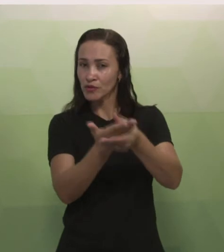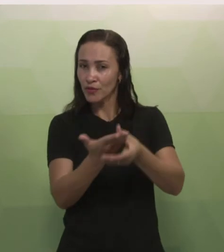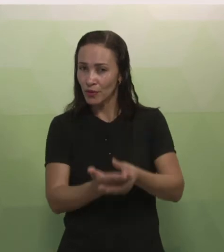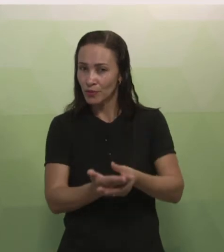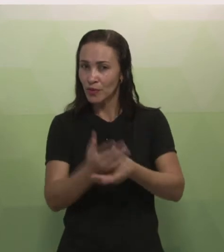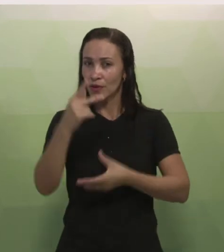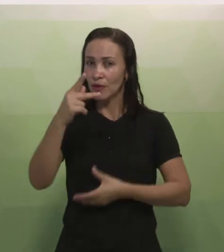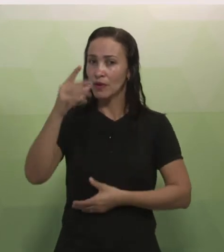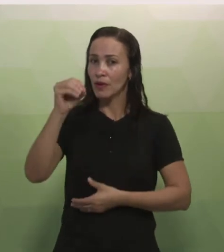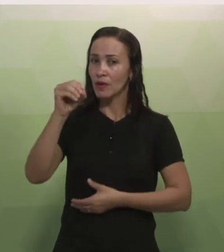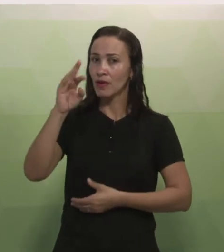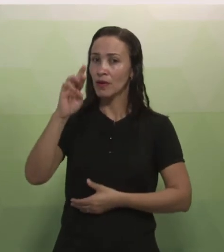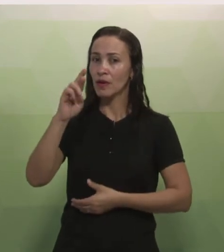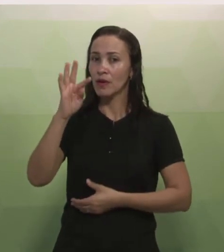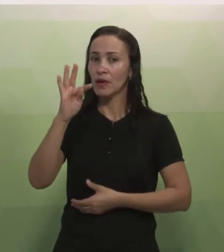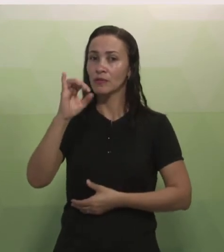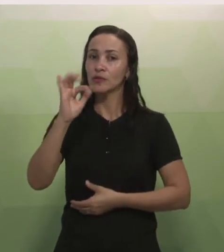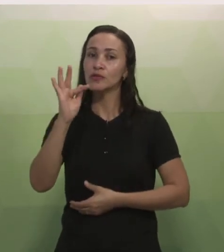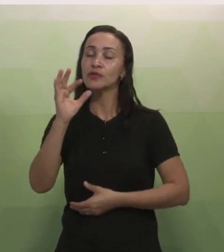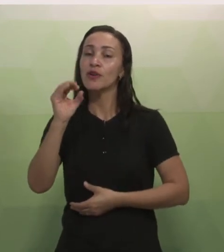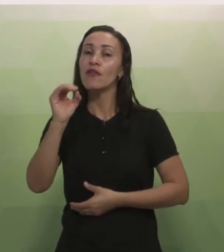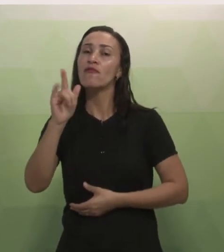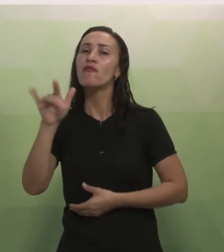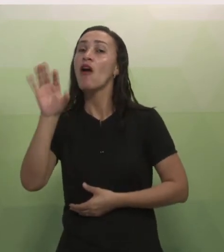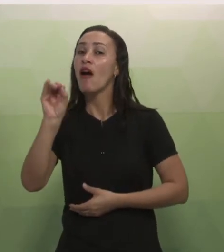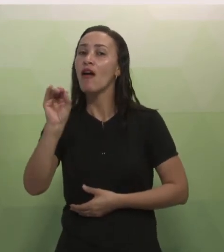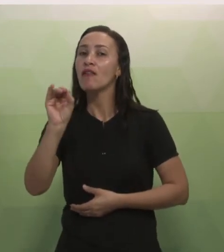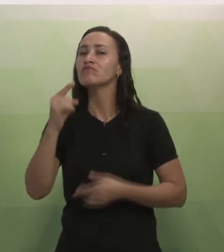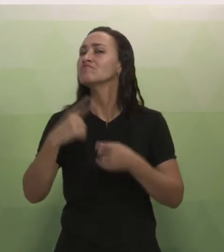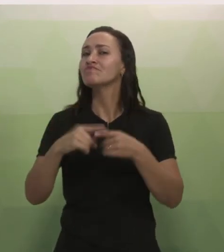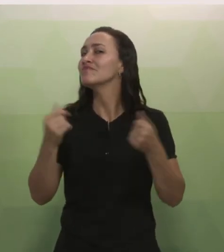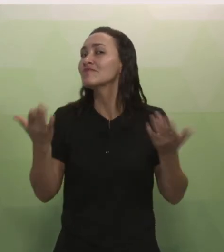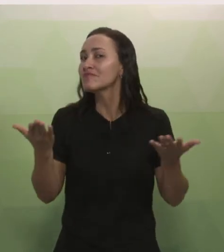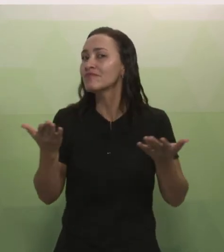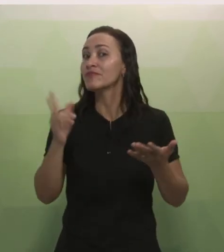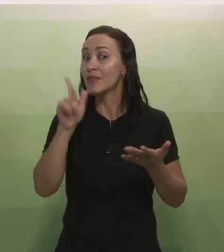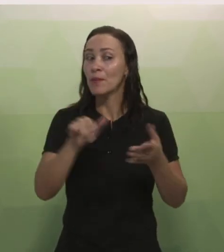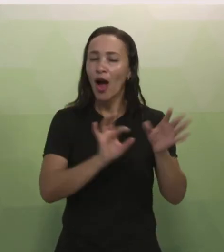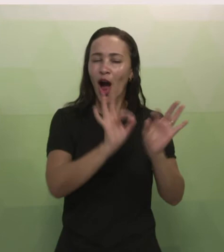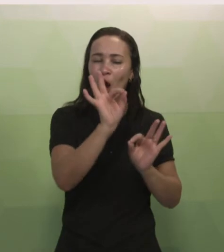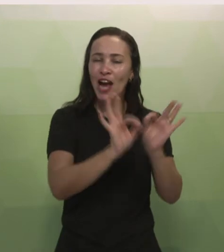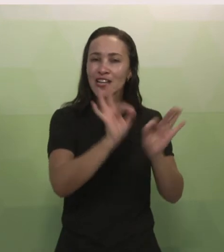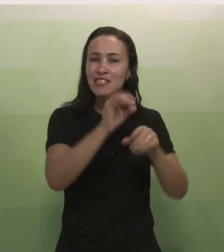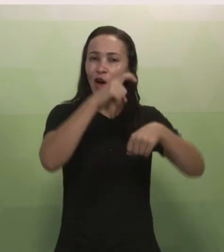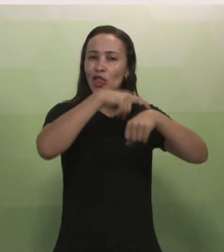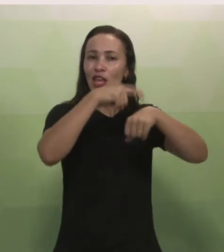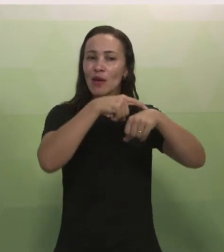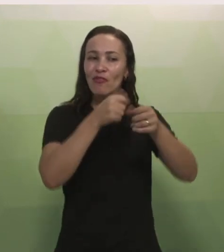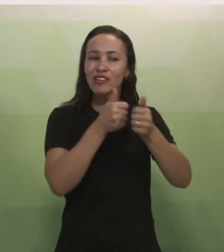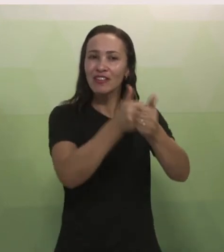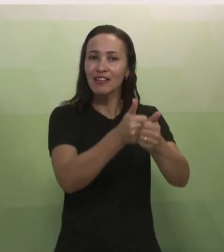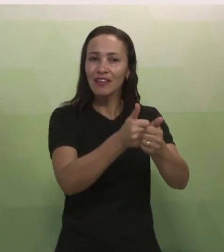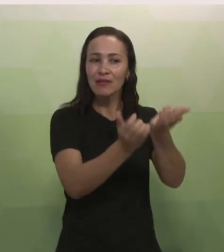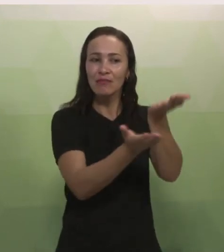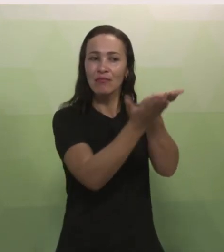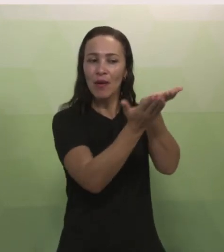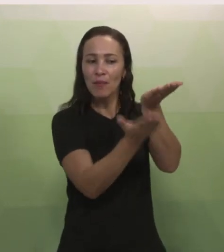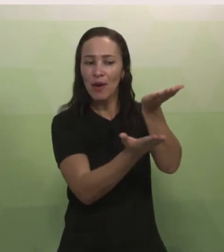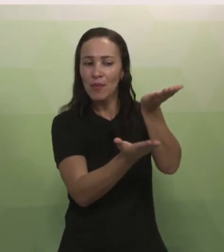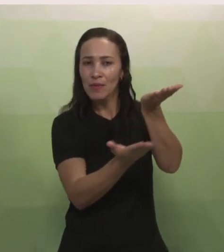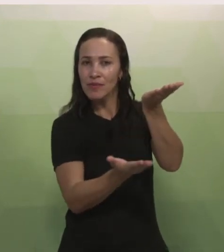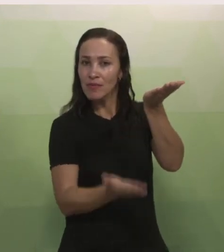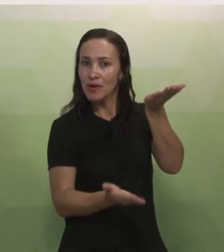né? Por que um portfólio? Porque a organização temporal, né, vocês